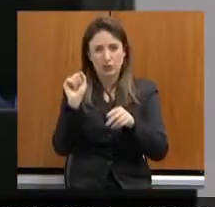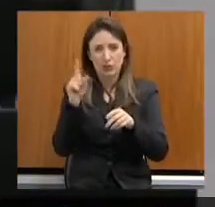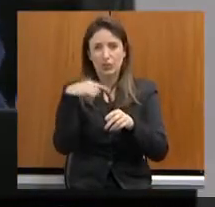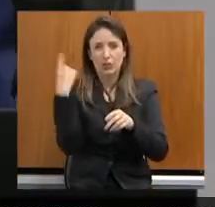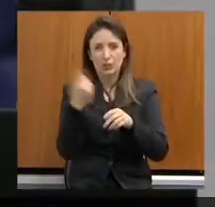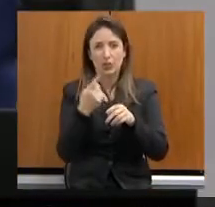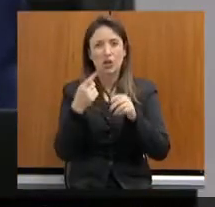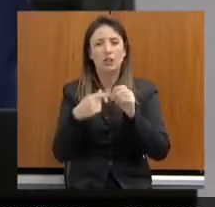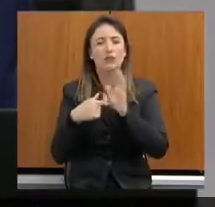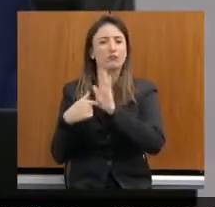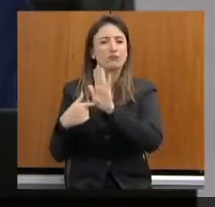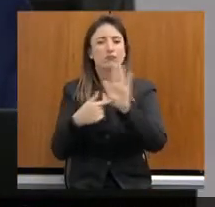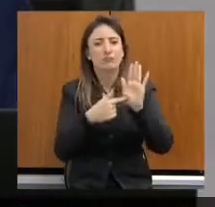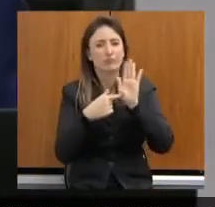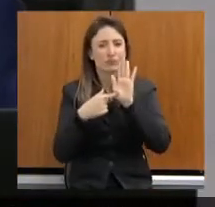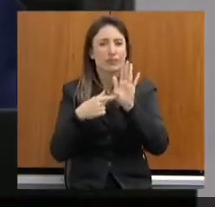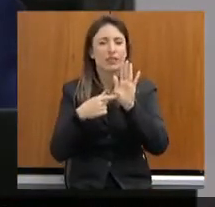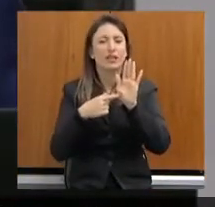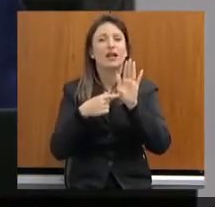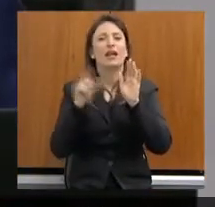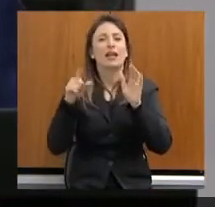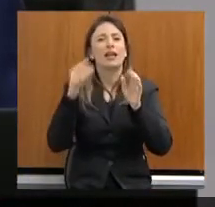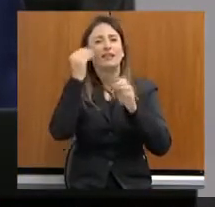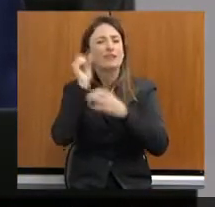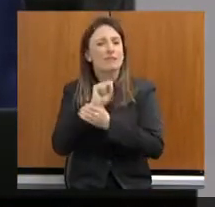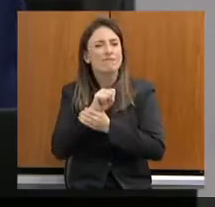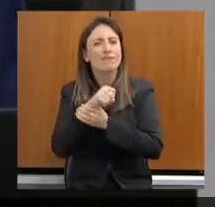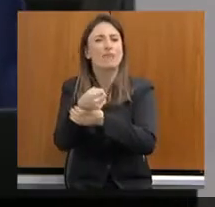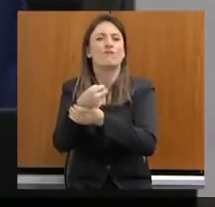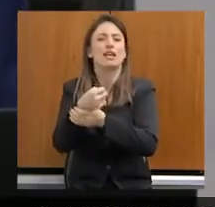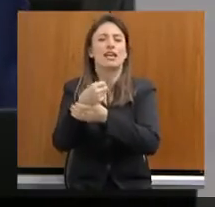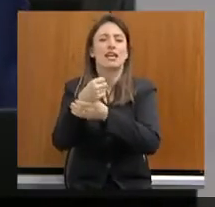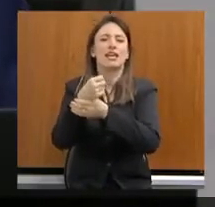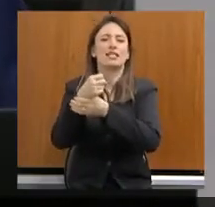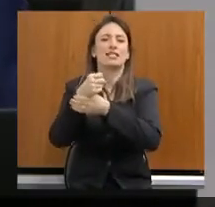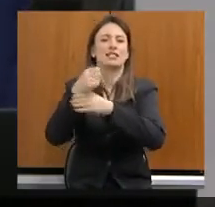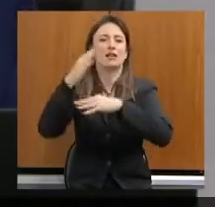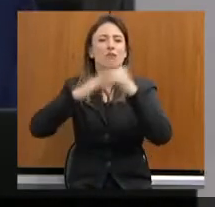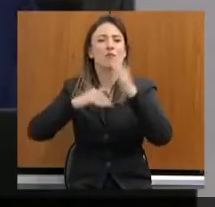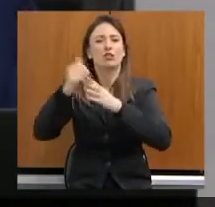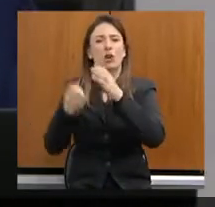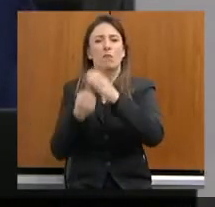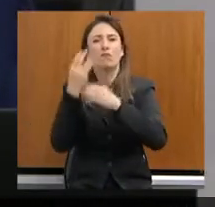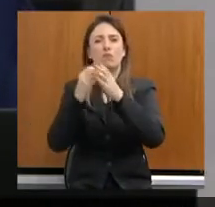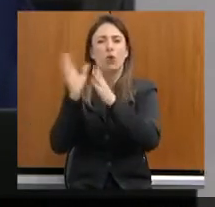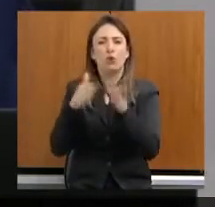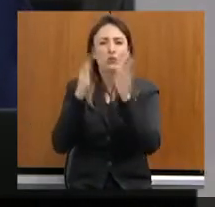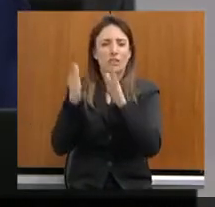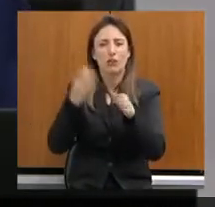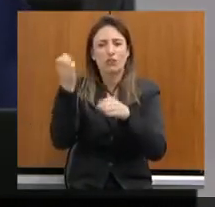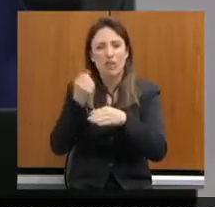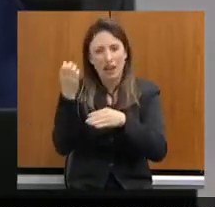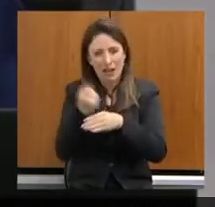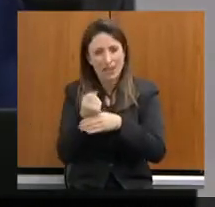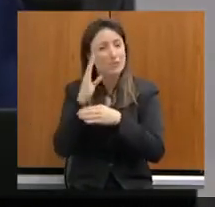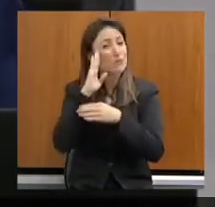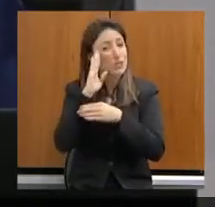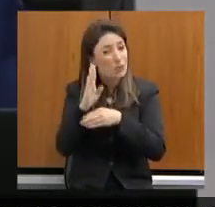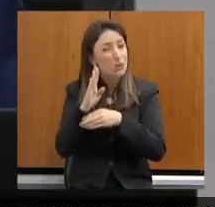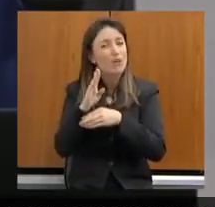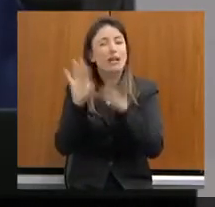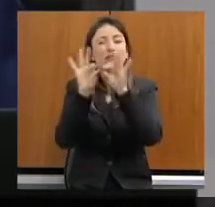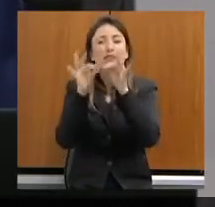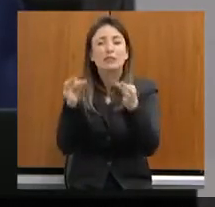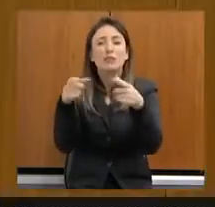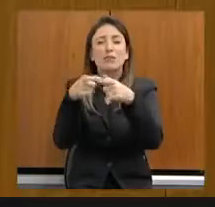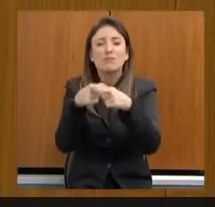frente parlamentar de Defesa do produtor de leite e principalmente daquele que produz menos que a gente precisa